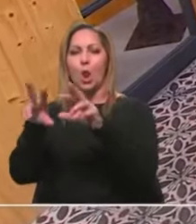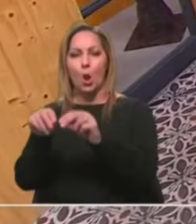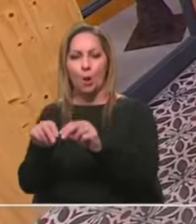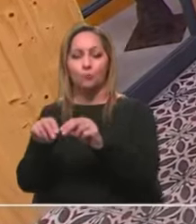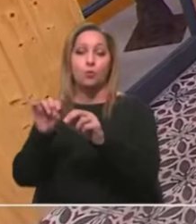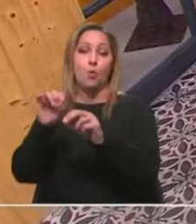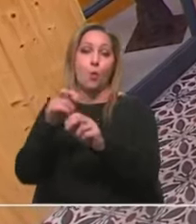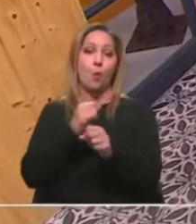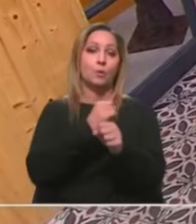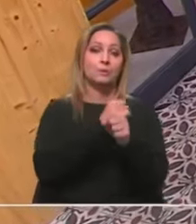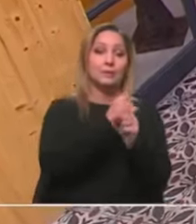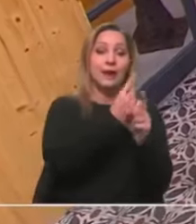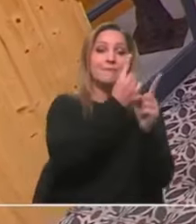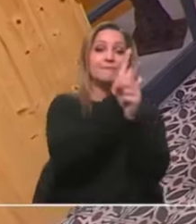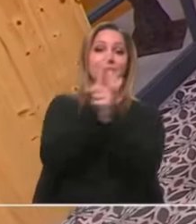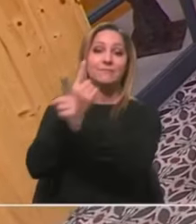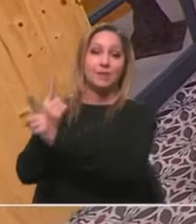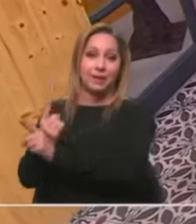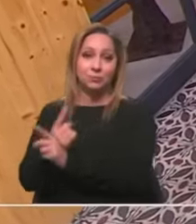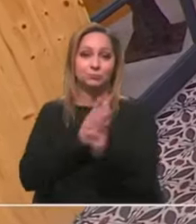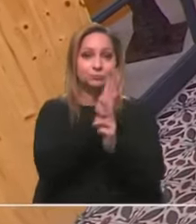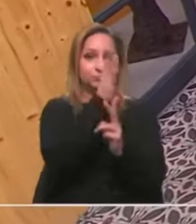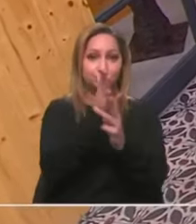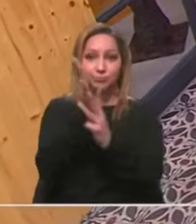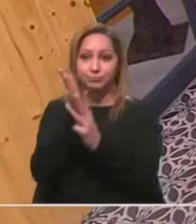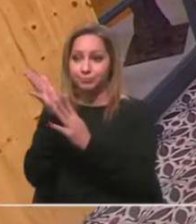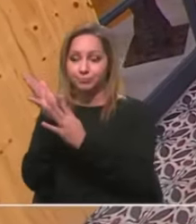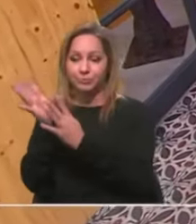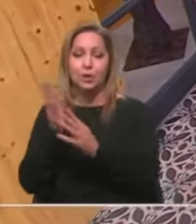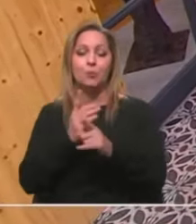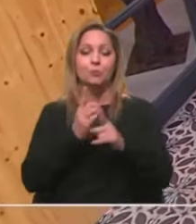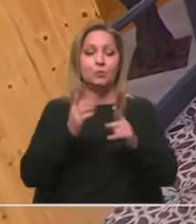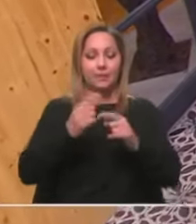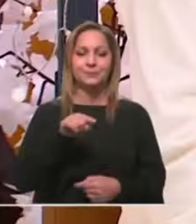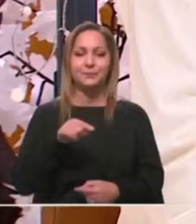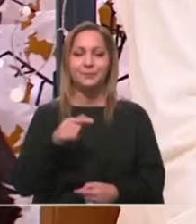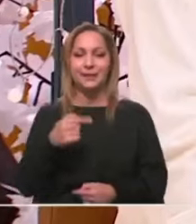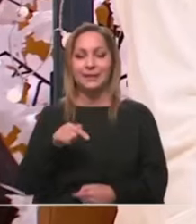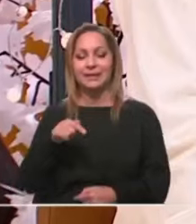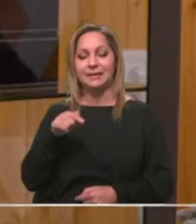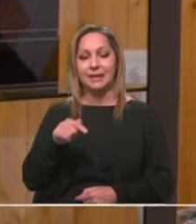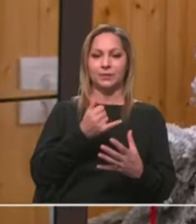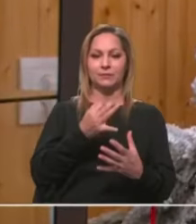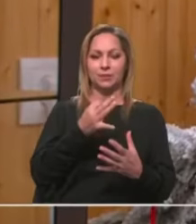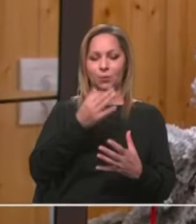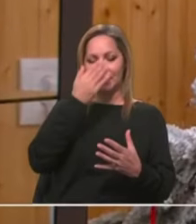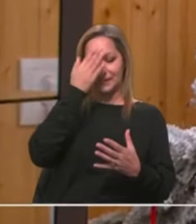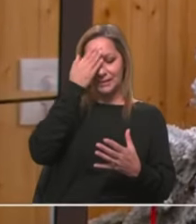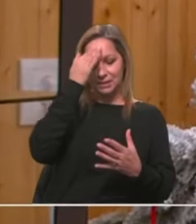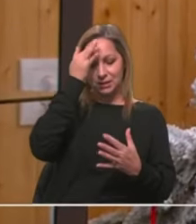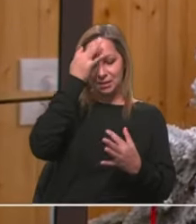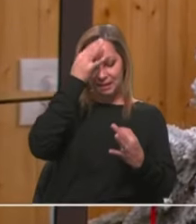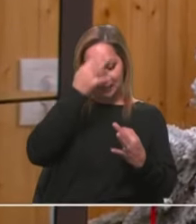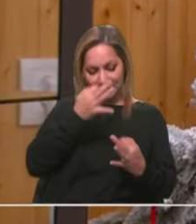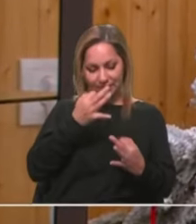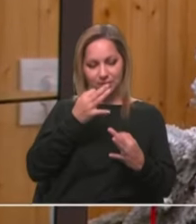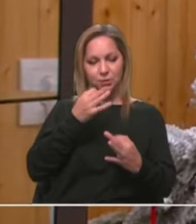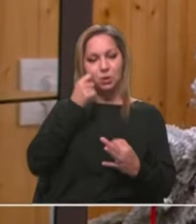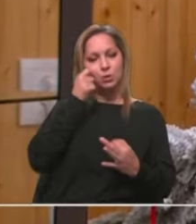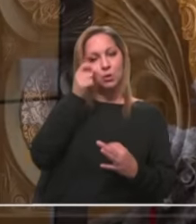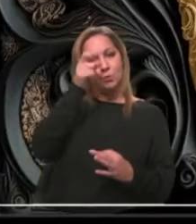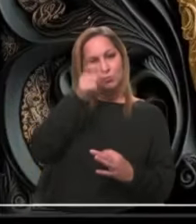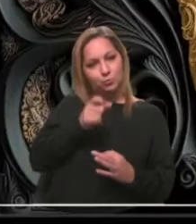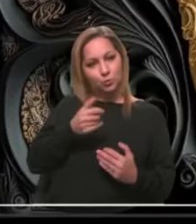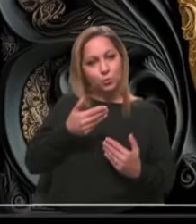vários empregos, várias fontes de rendimento, porque o que vai haver aqui é uma exploração de novos objetivos. O ascendente em Virgem são pessoas que vão agora ter